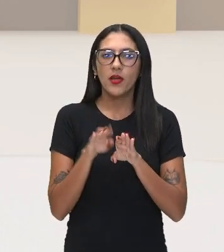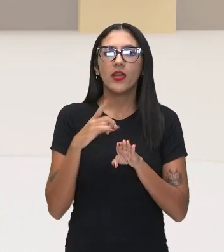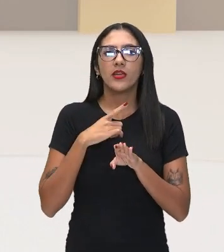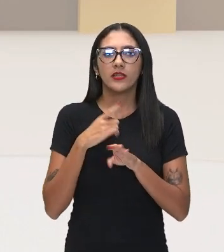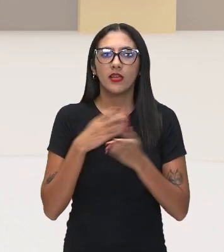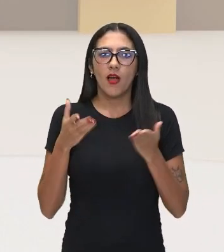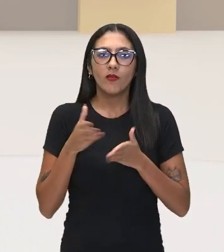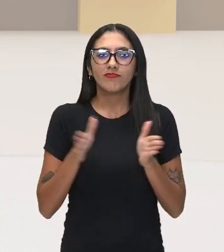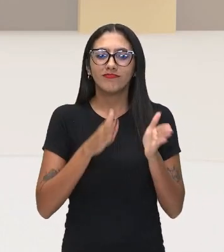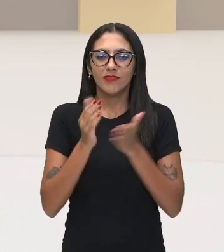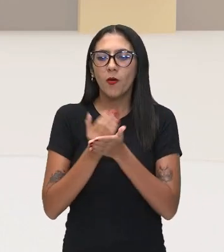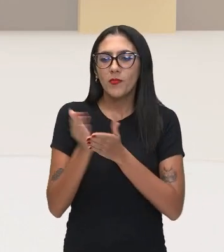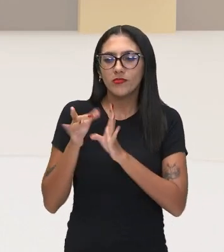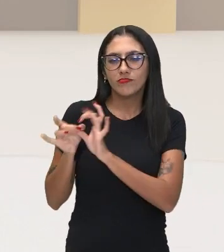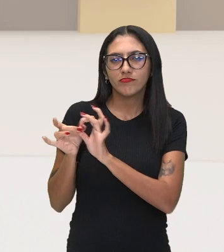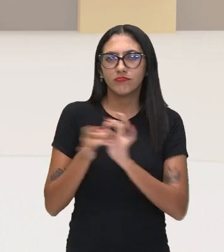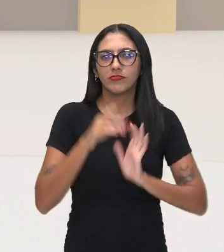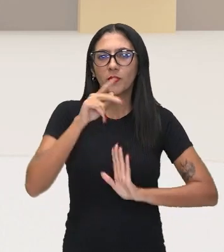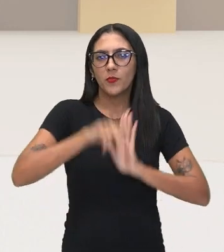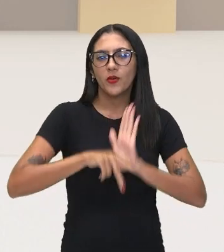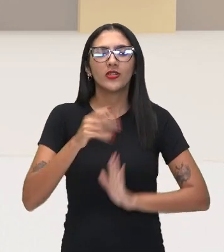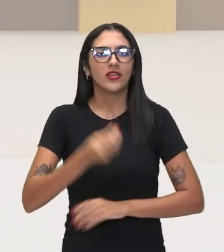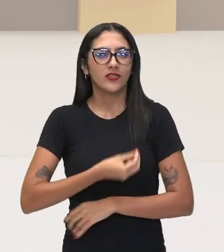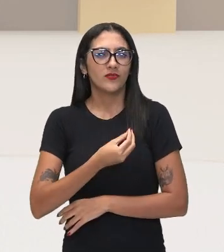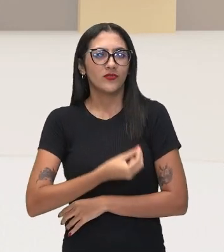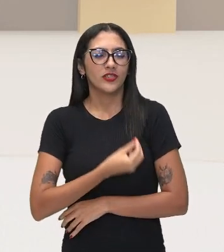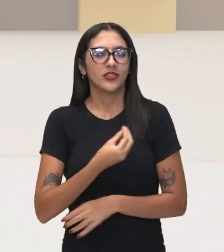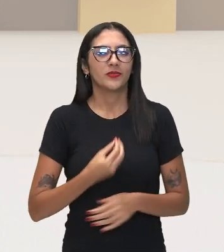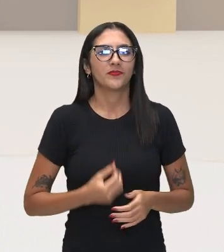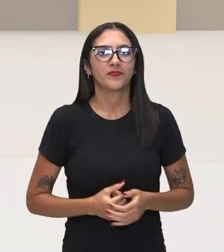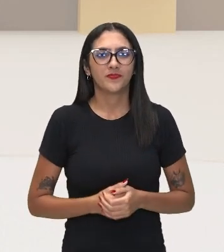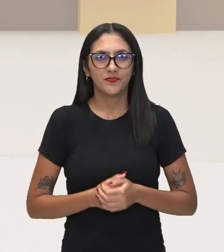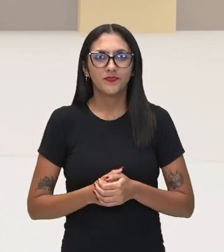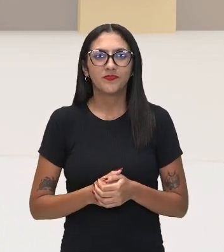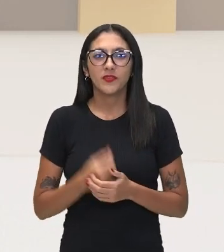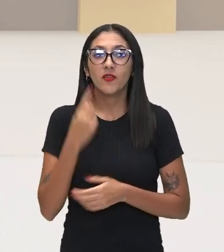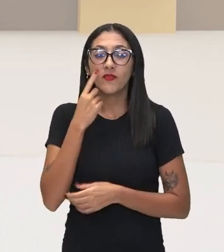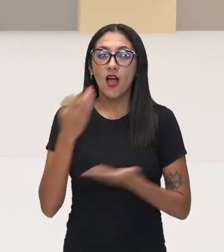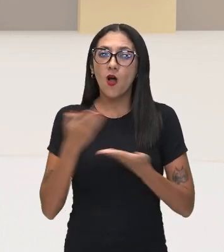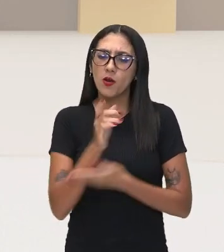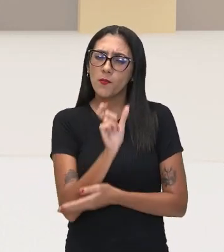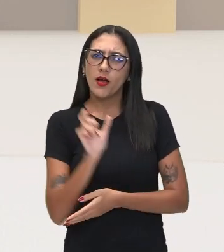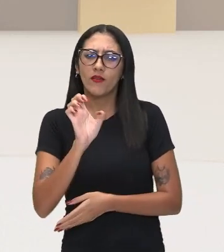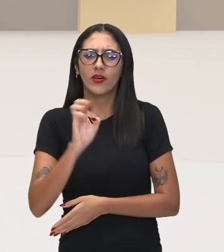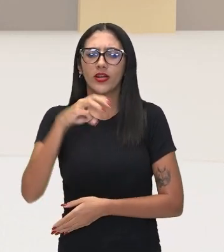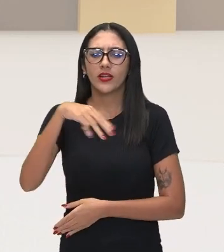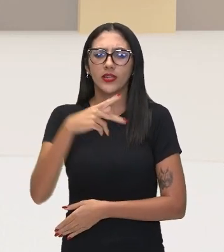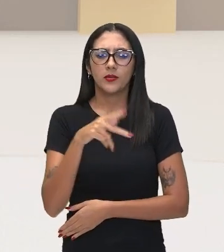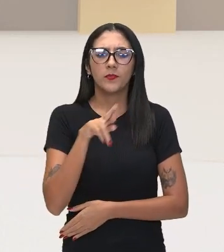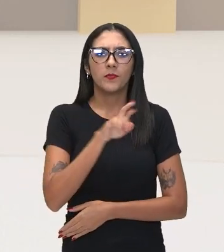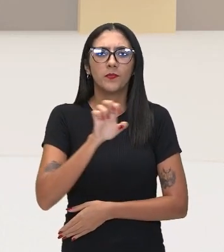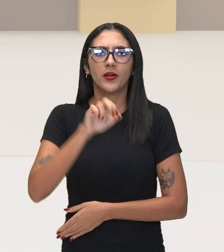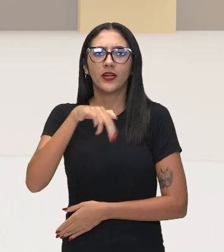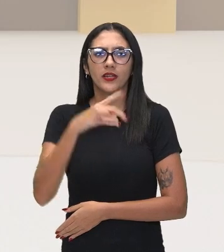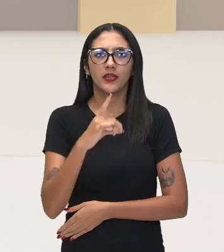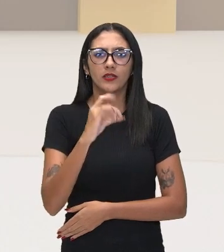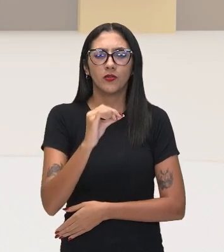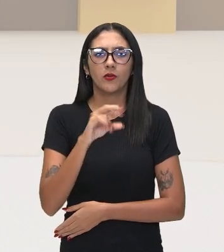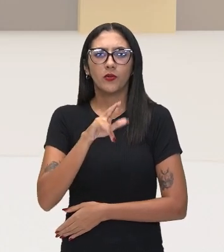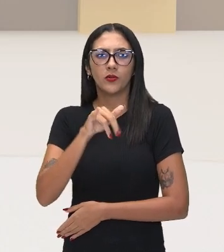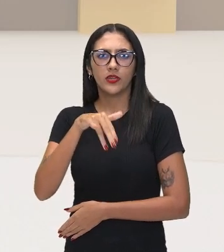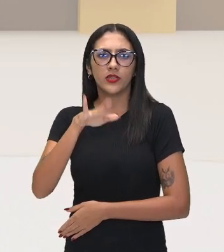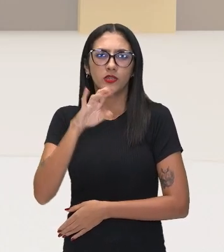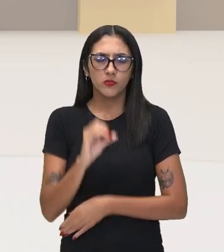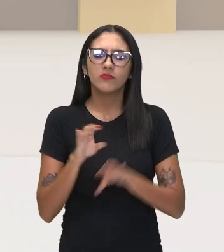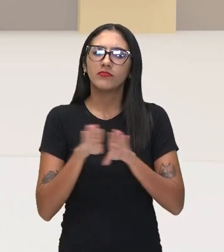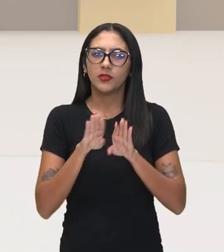nosso projeto de vida. Mas eu falei agora empreendedorismo. Exatamente, que é outro conceito que nós vamos ver nessa aula